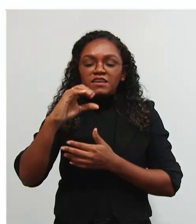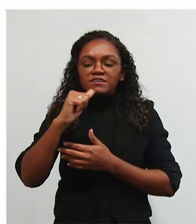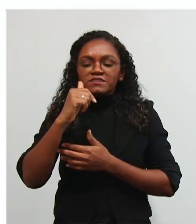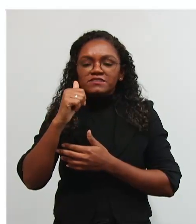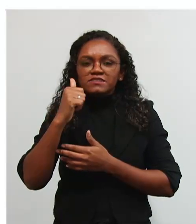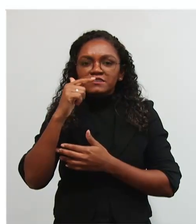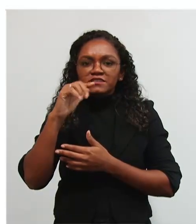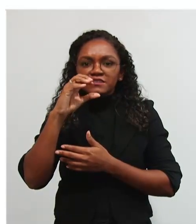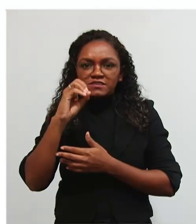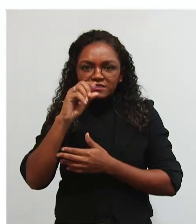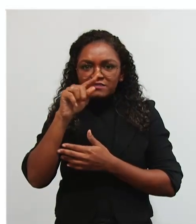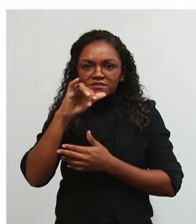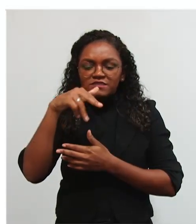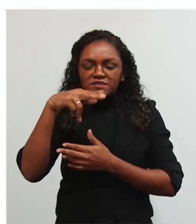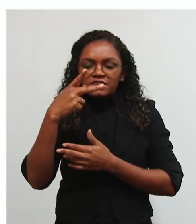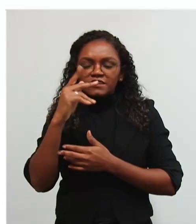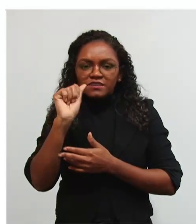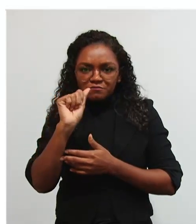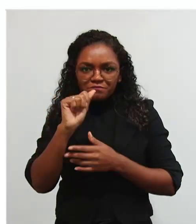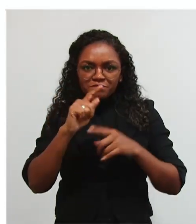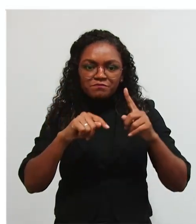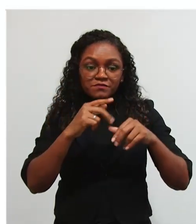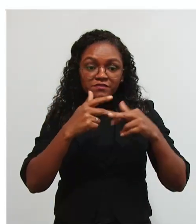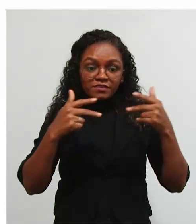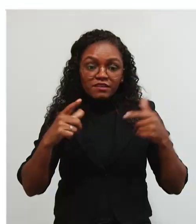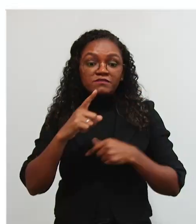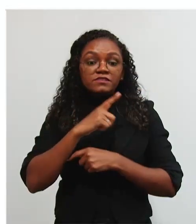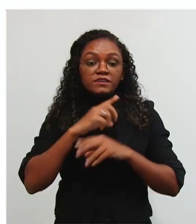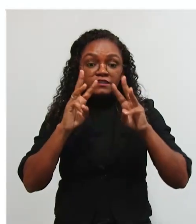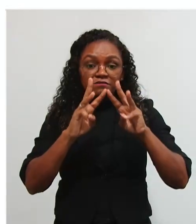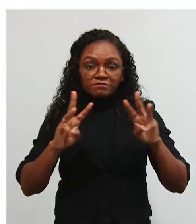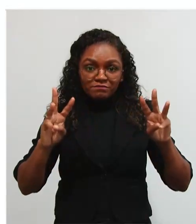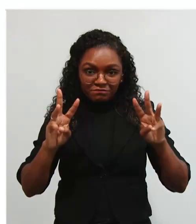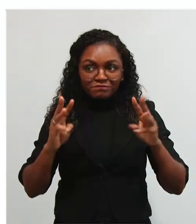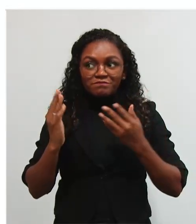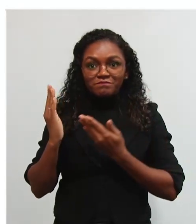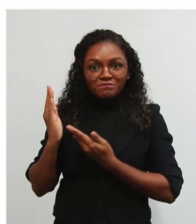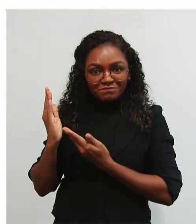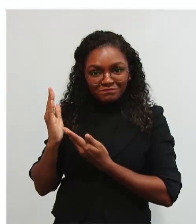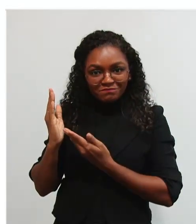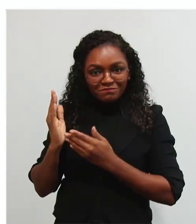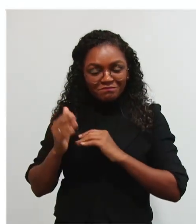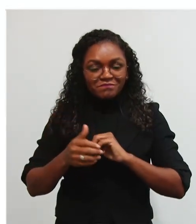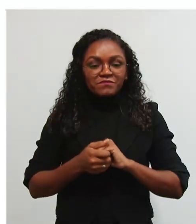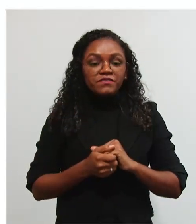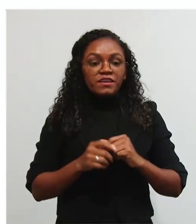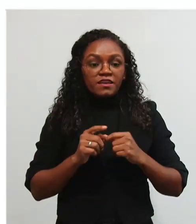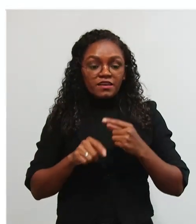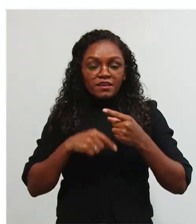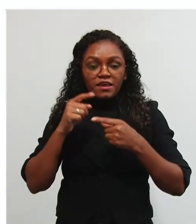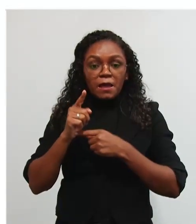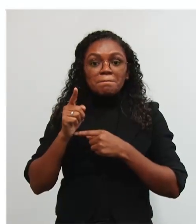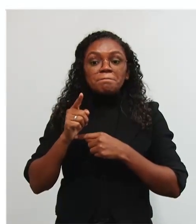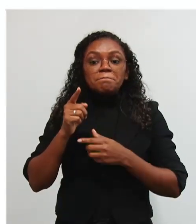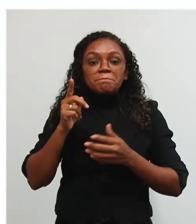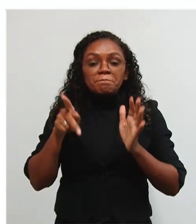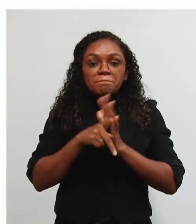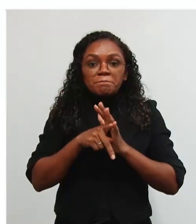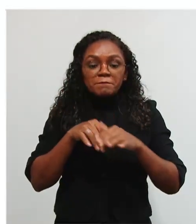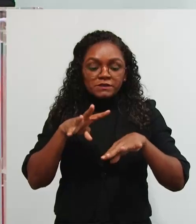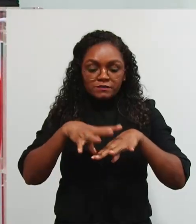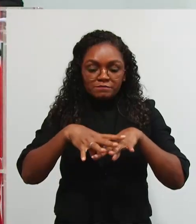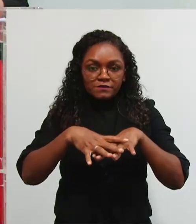está evidente. Aqui um exemplo de ensinar para a criança, de você estar o conteúdo sobre